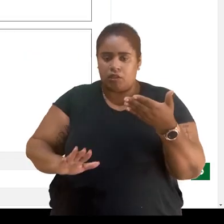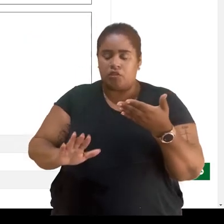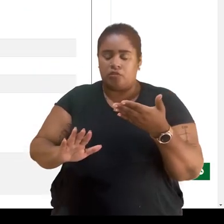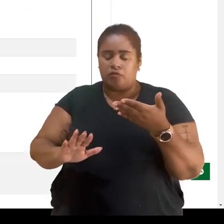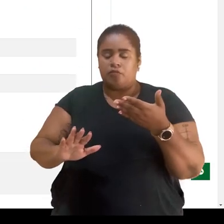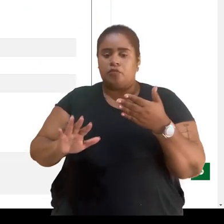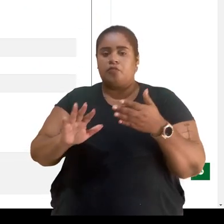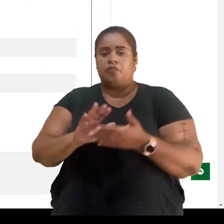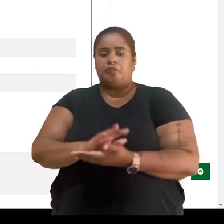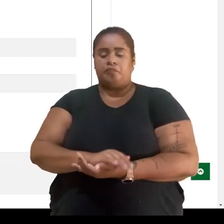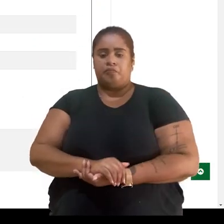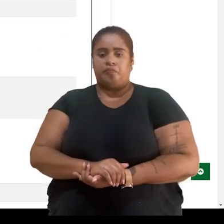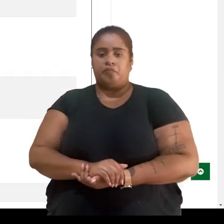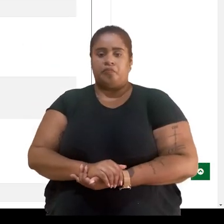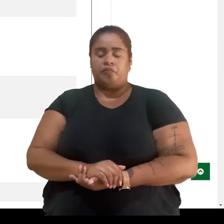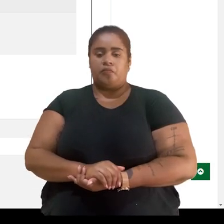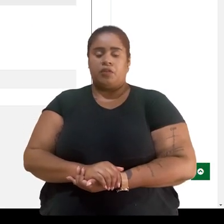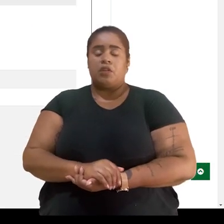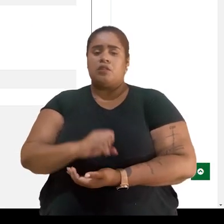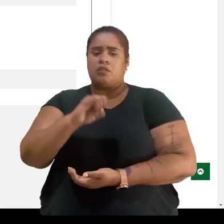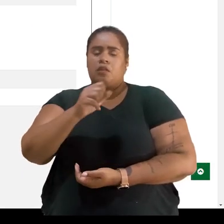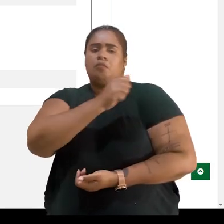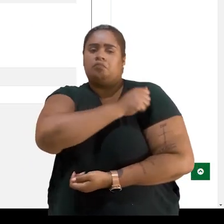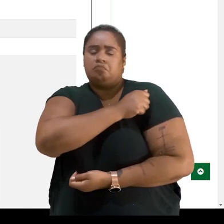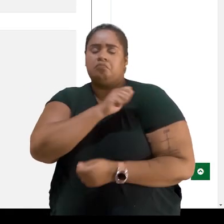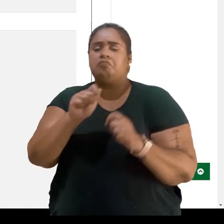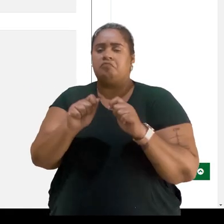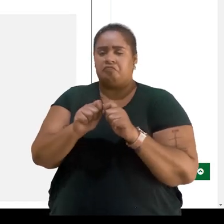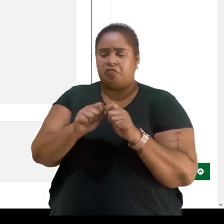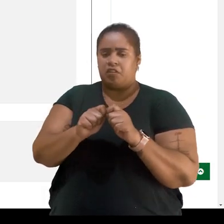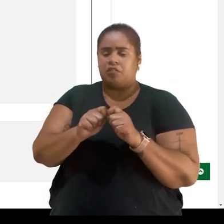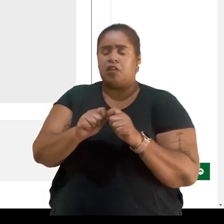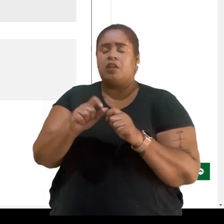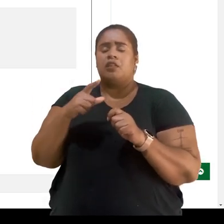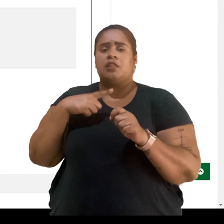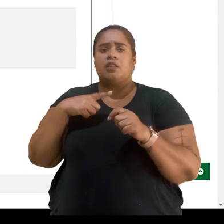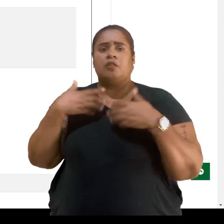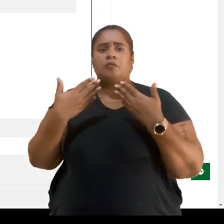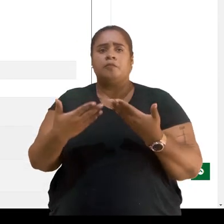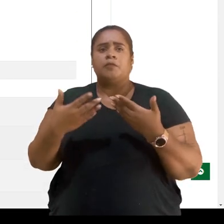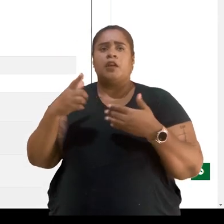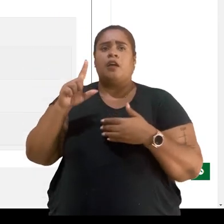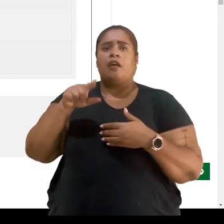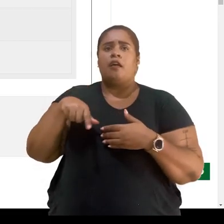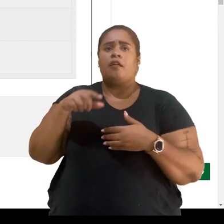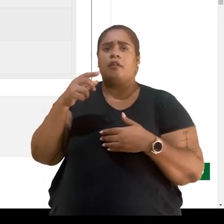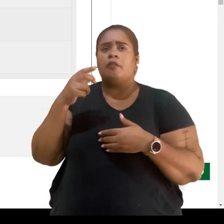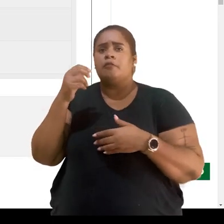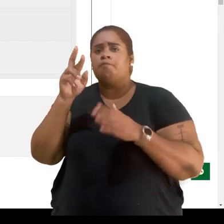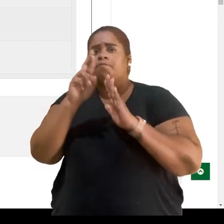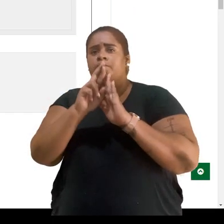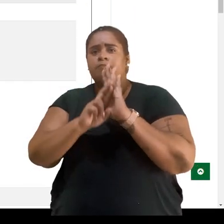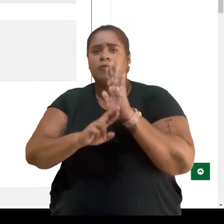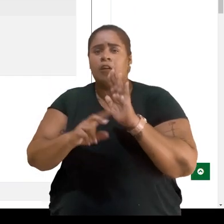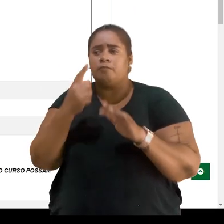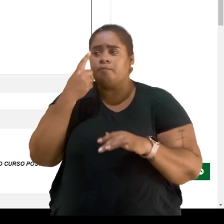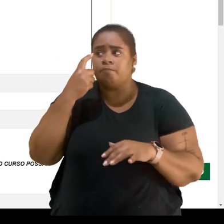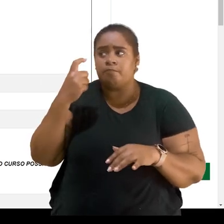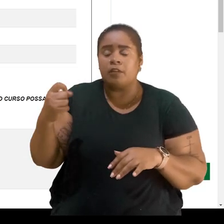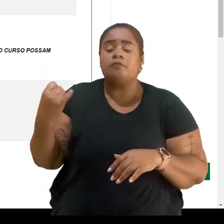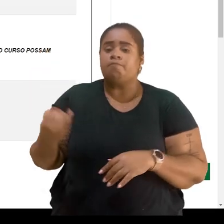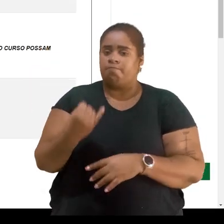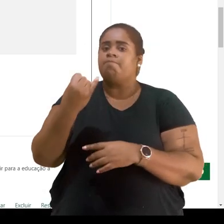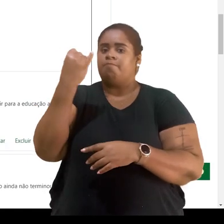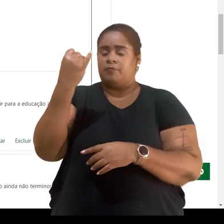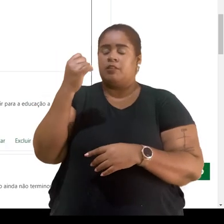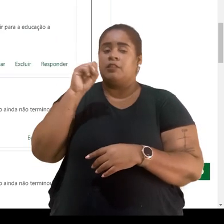e verifico de cada tópico de cada atividade quais foram as ações deste